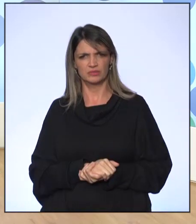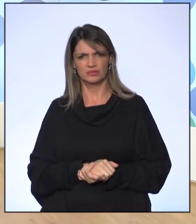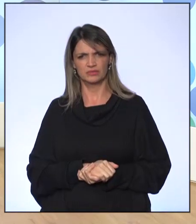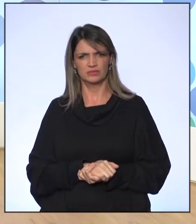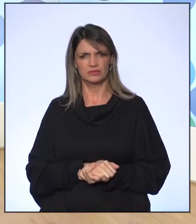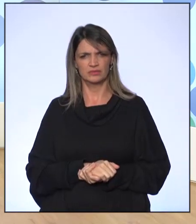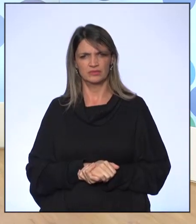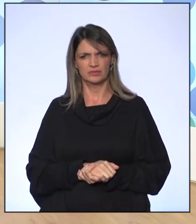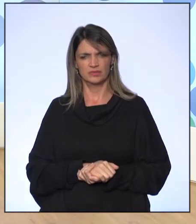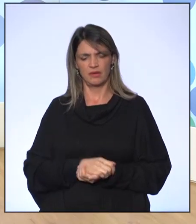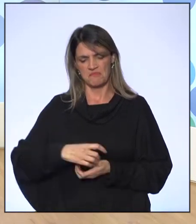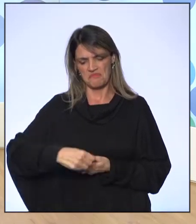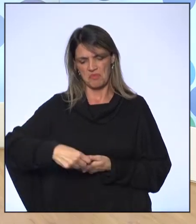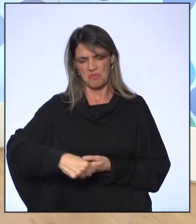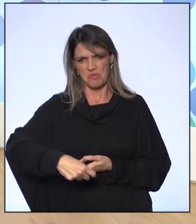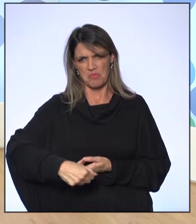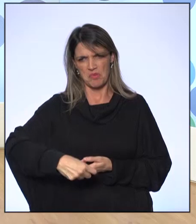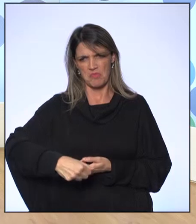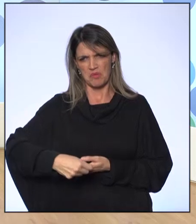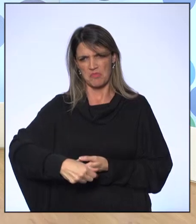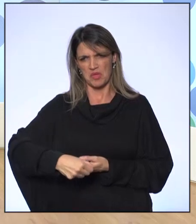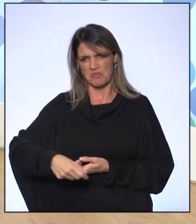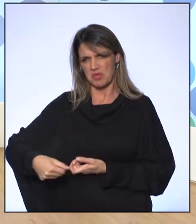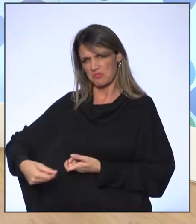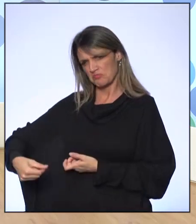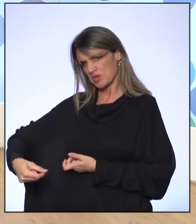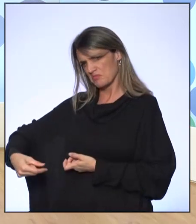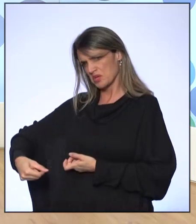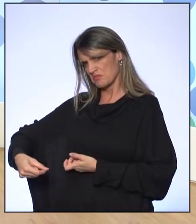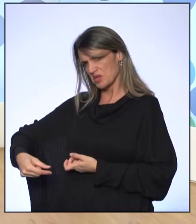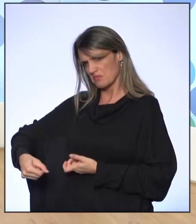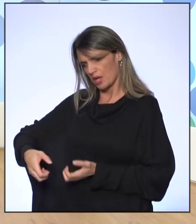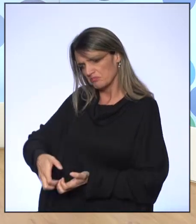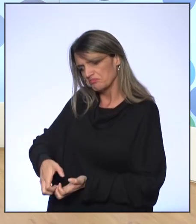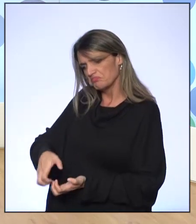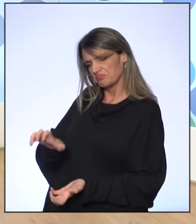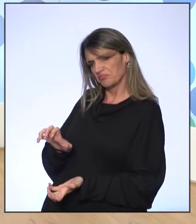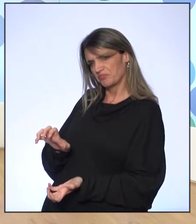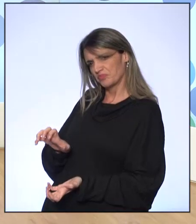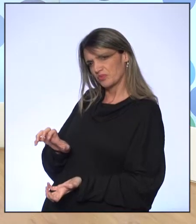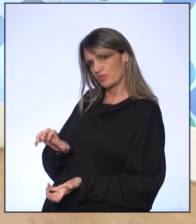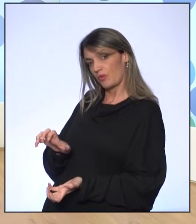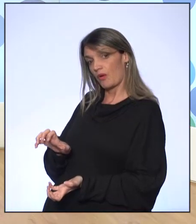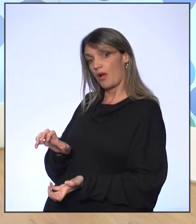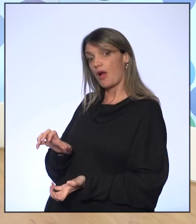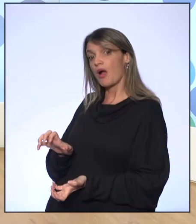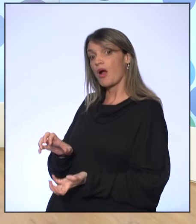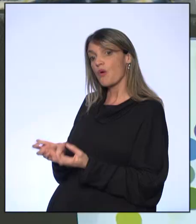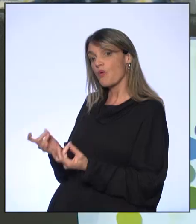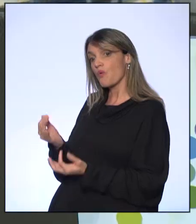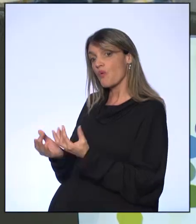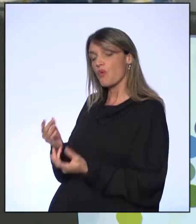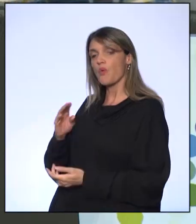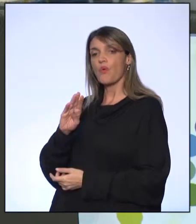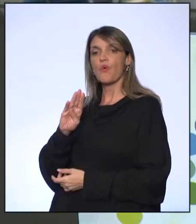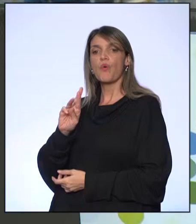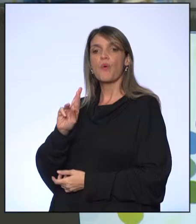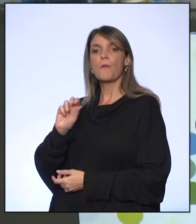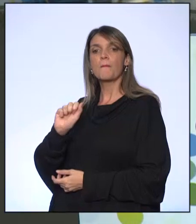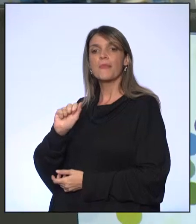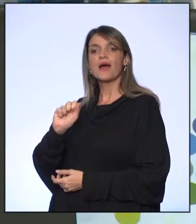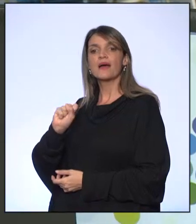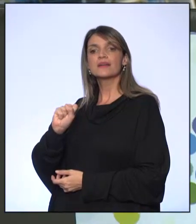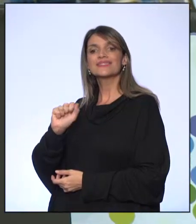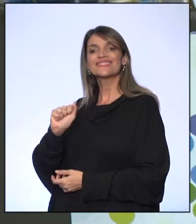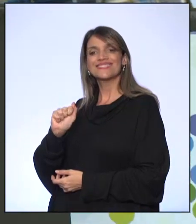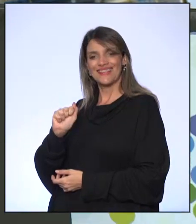senha, né? Olha, esse aqui ainda não precisa de conexão, né? Mas ó, se colocava as brasas aqui dentro, né? E aí, aqui